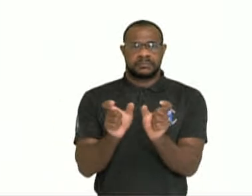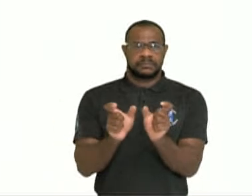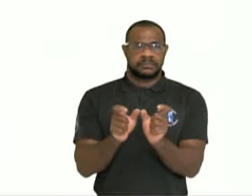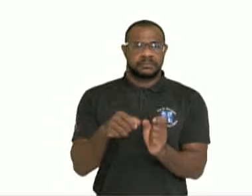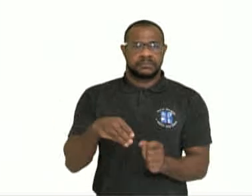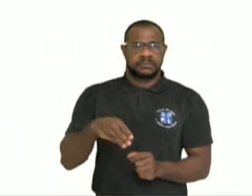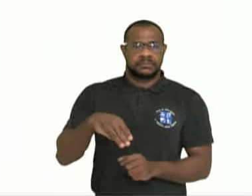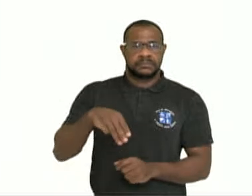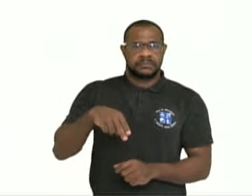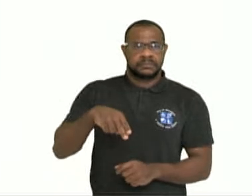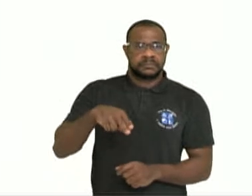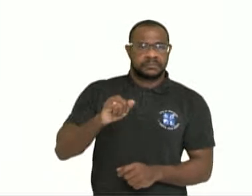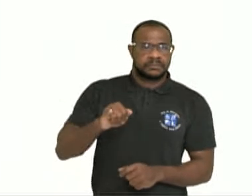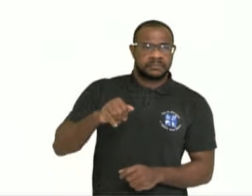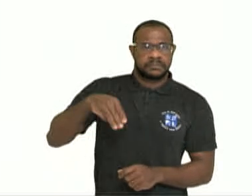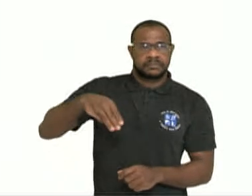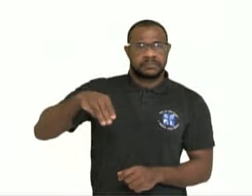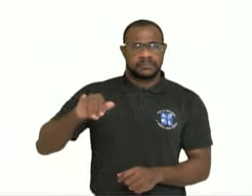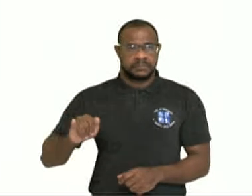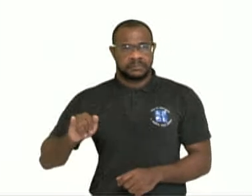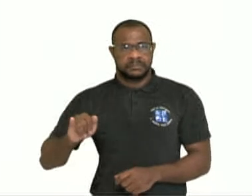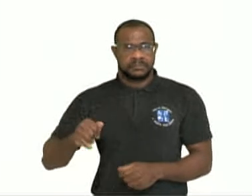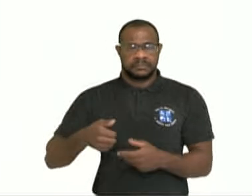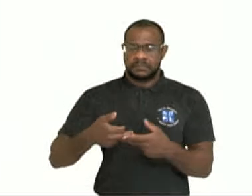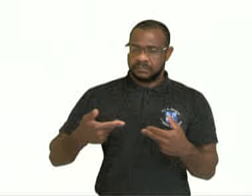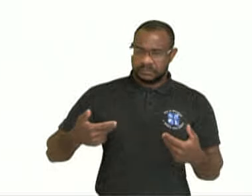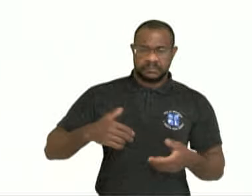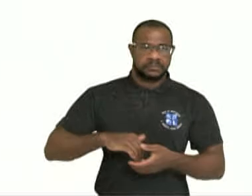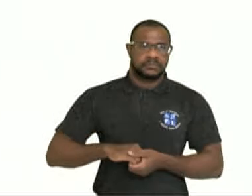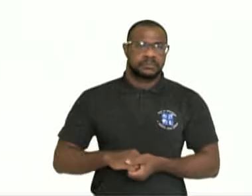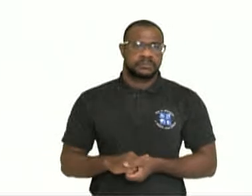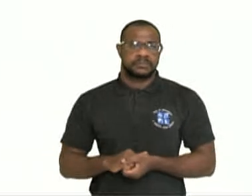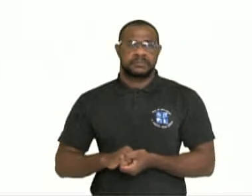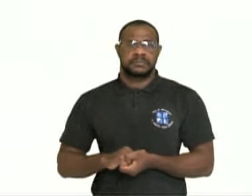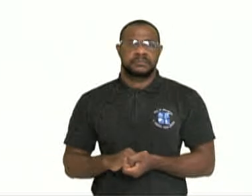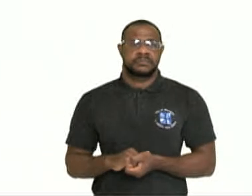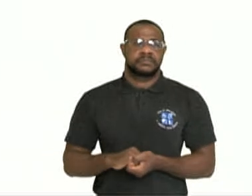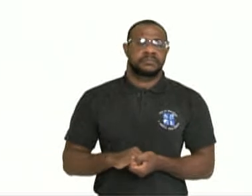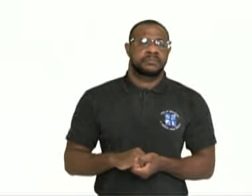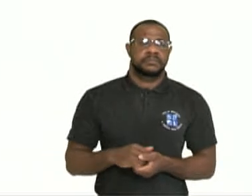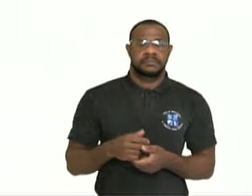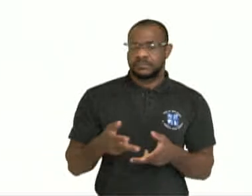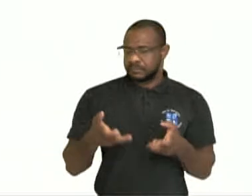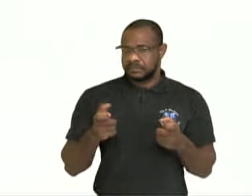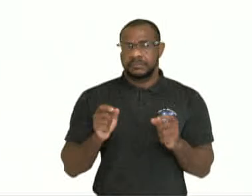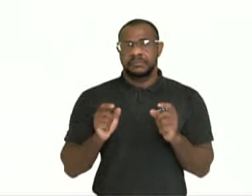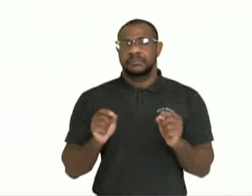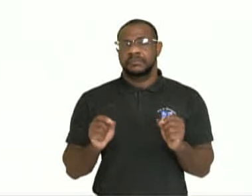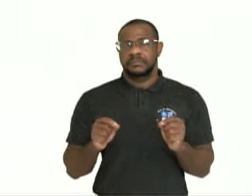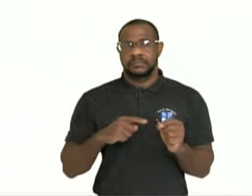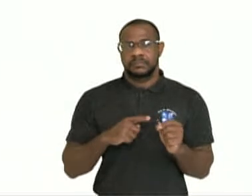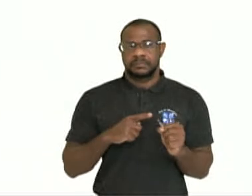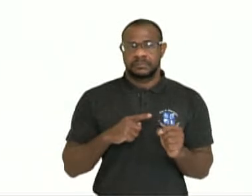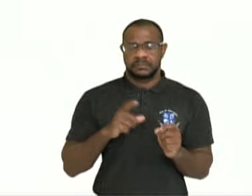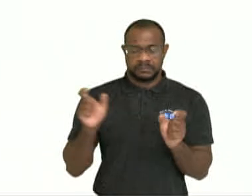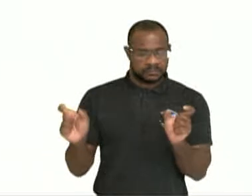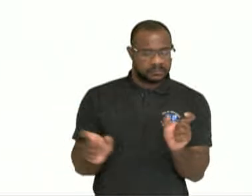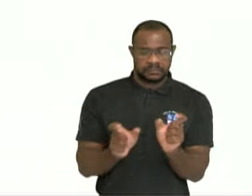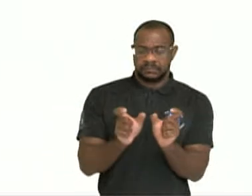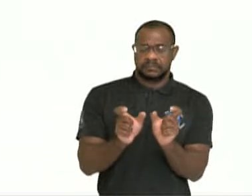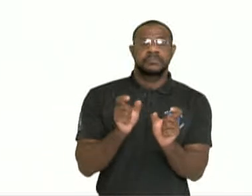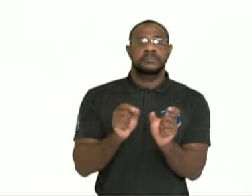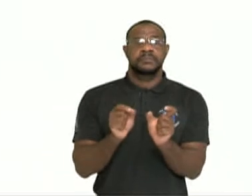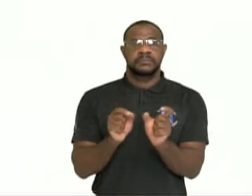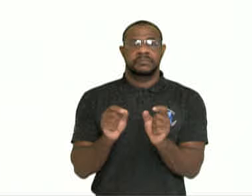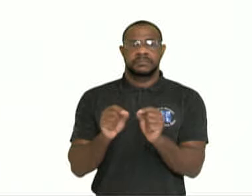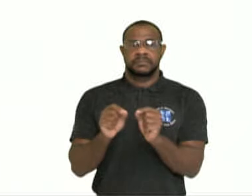eres mío, ni mi dueño, ni mi senhor. Então, a gente vê aí essa conjunção fazendo o